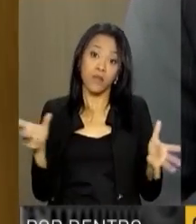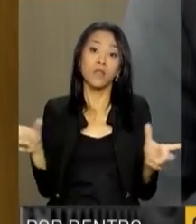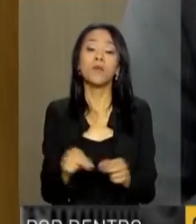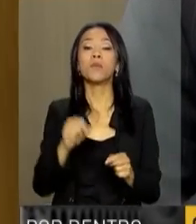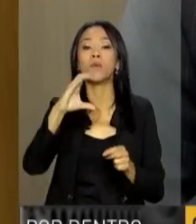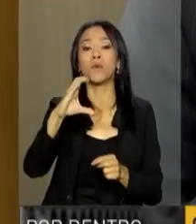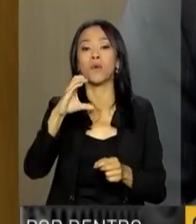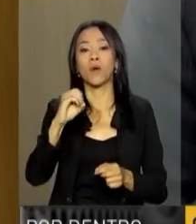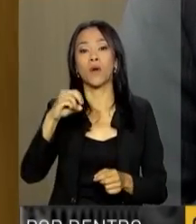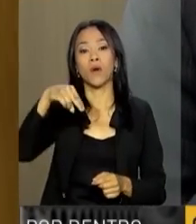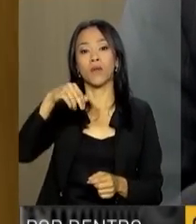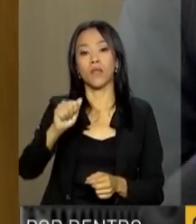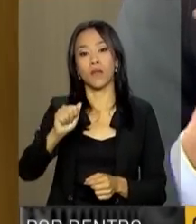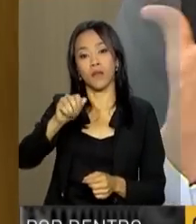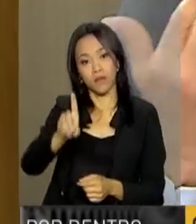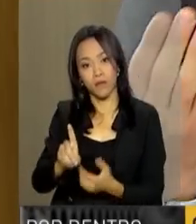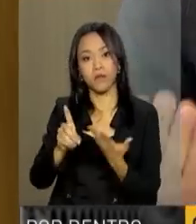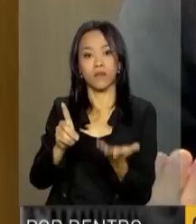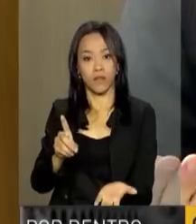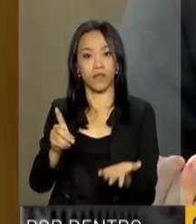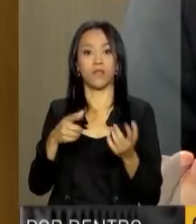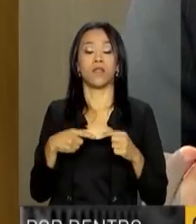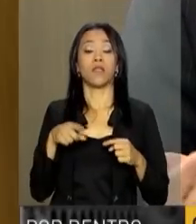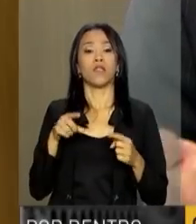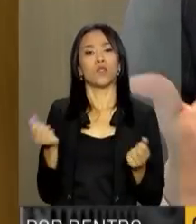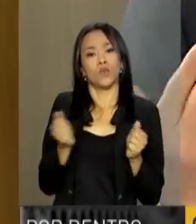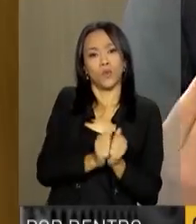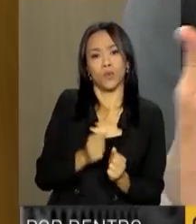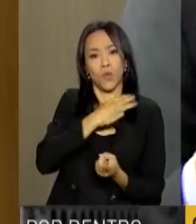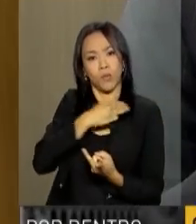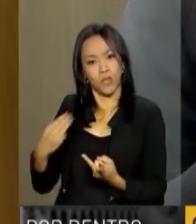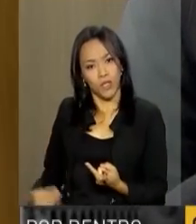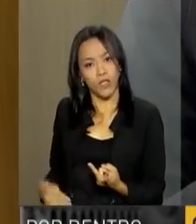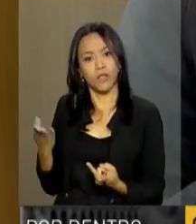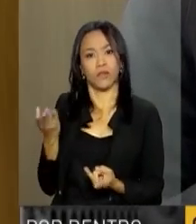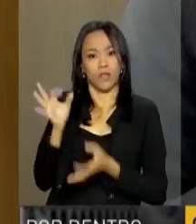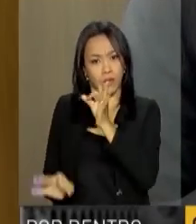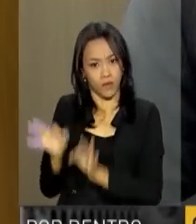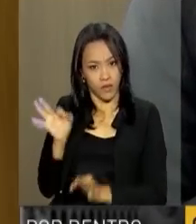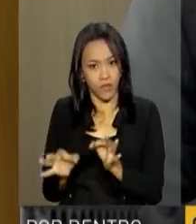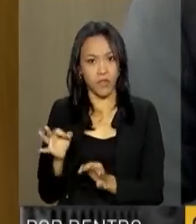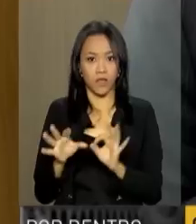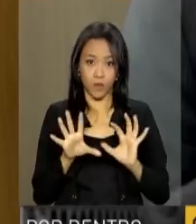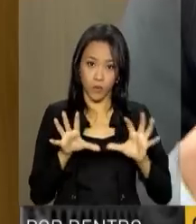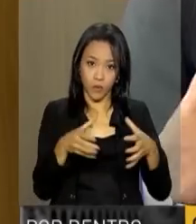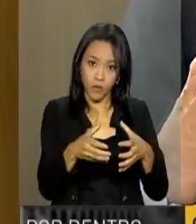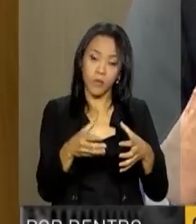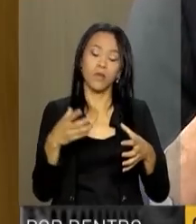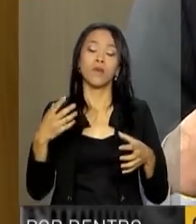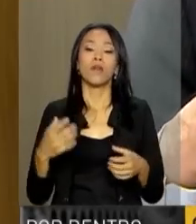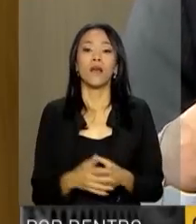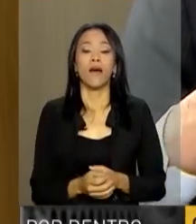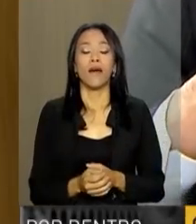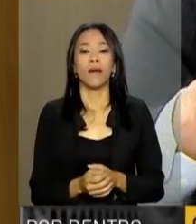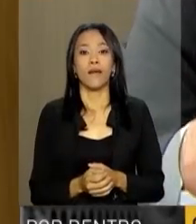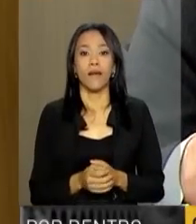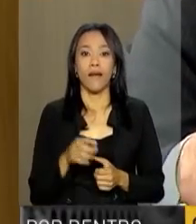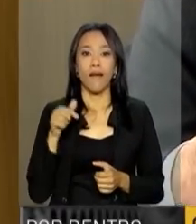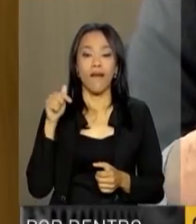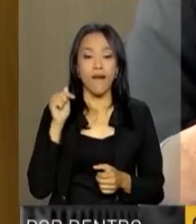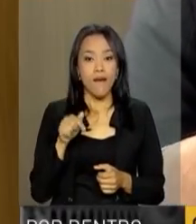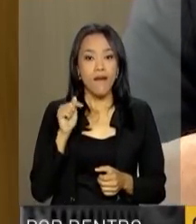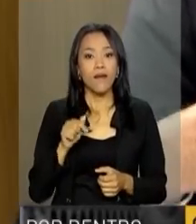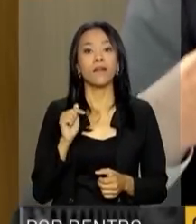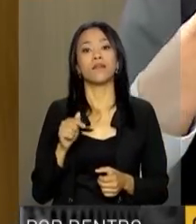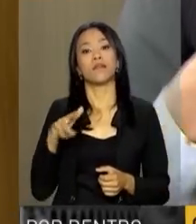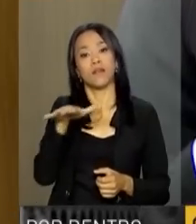nacional de política sobre drogas né junto com o ministro por quatro meses a justiça é esse essa área está feita ao